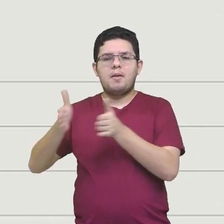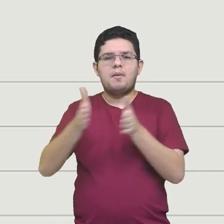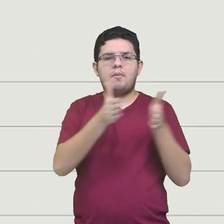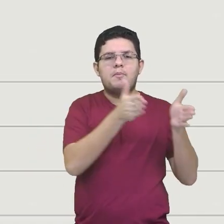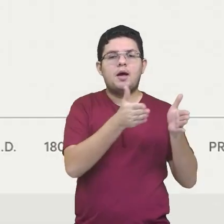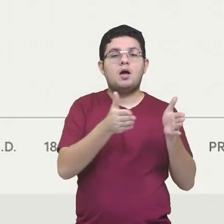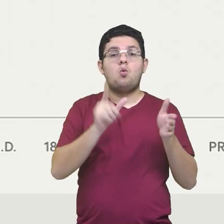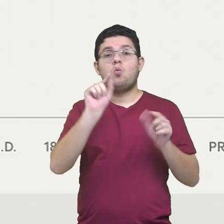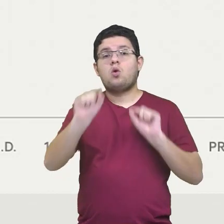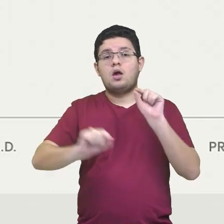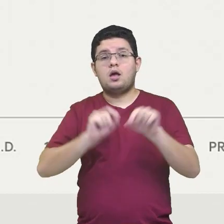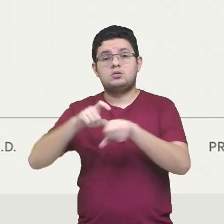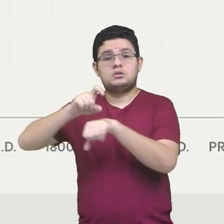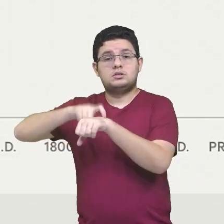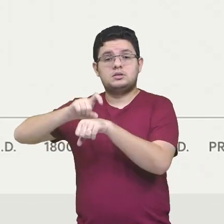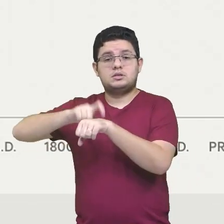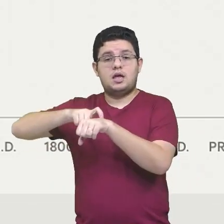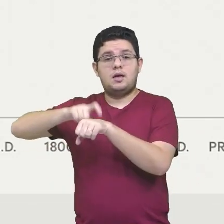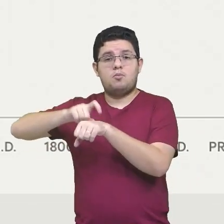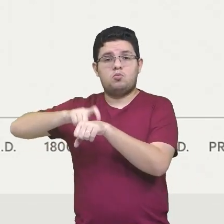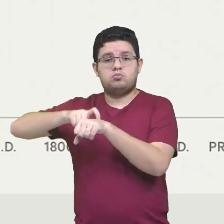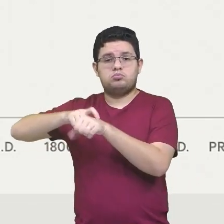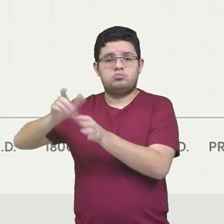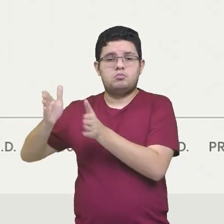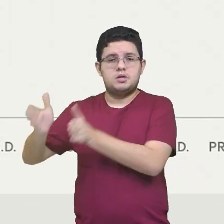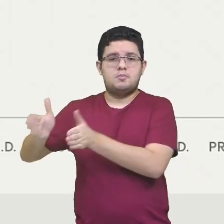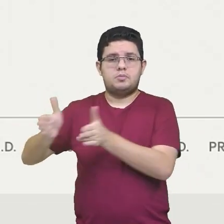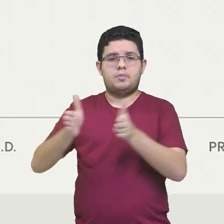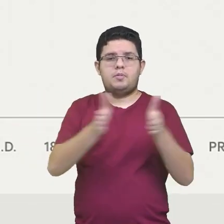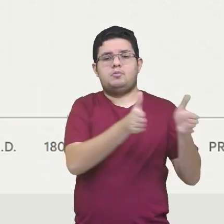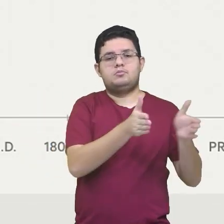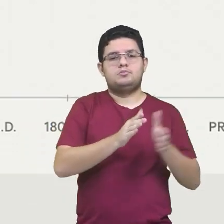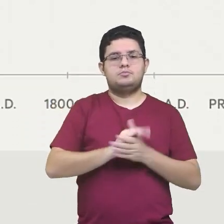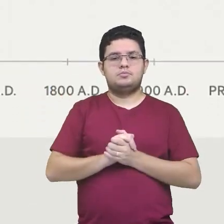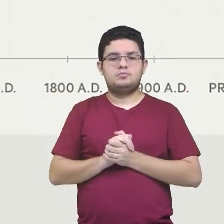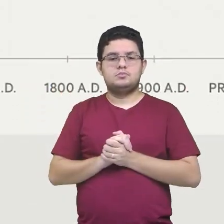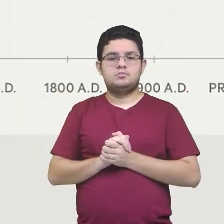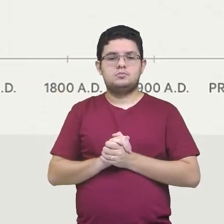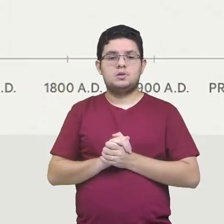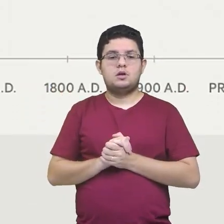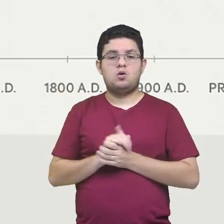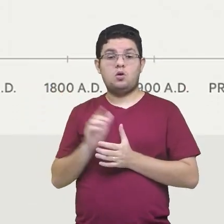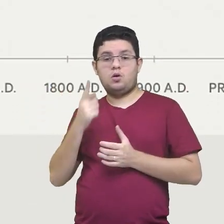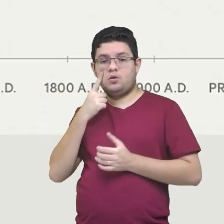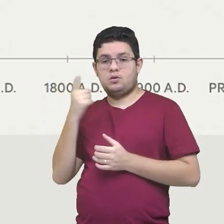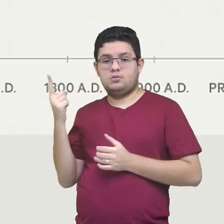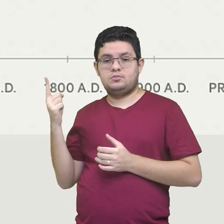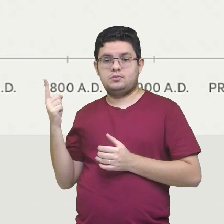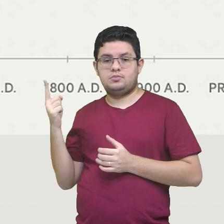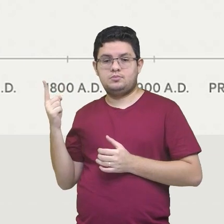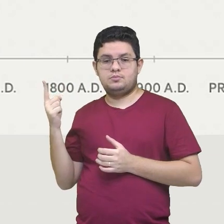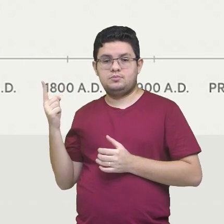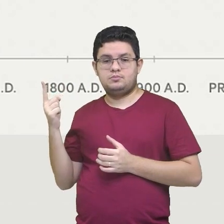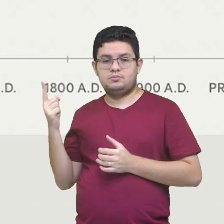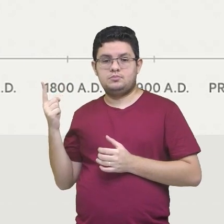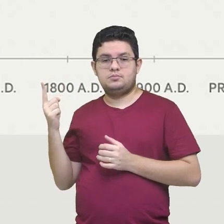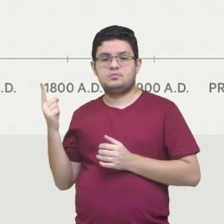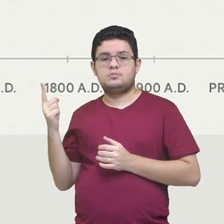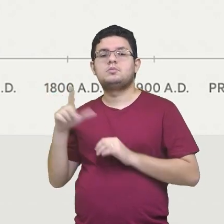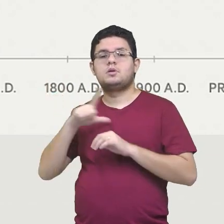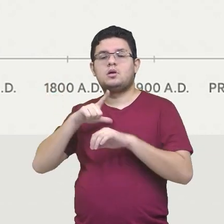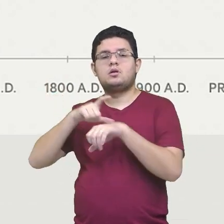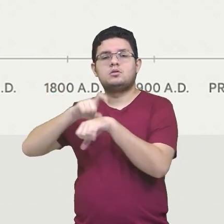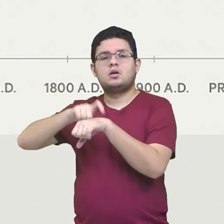em cronologias, você consegue filtrar, não é, a arte, a história da arte, conforme